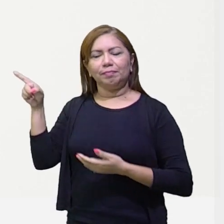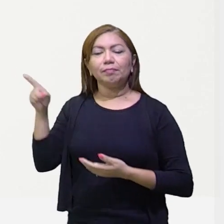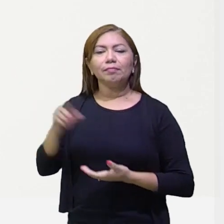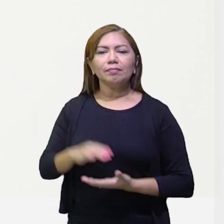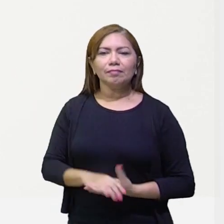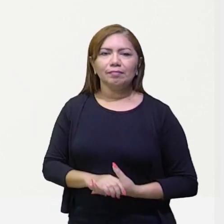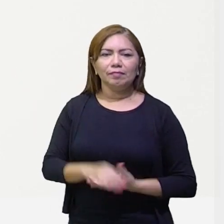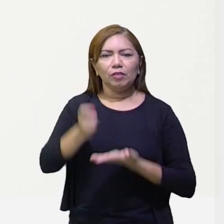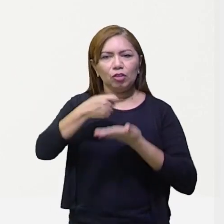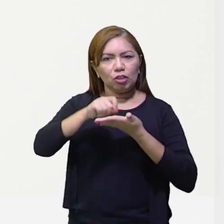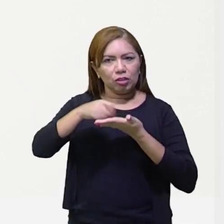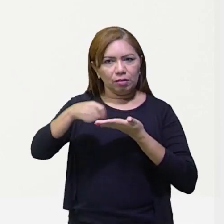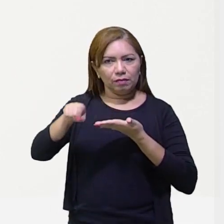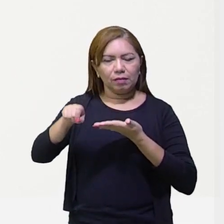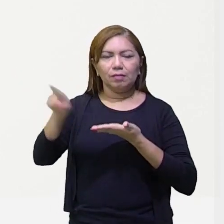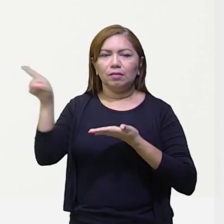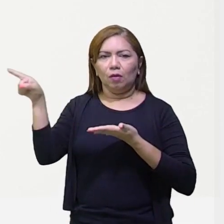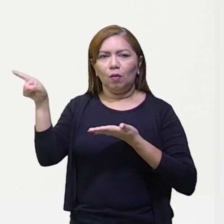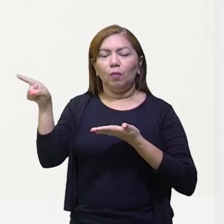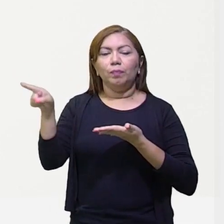Então, nós vamos ter que pegar o quê?